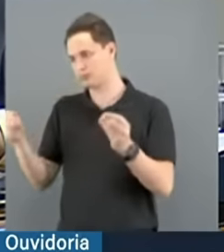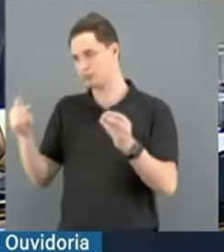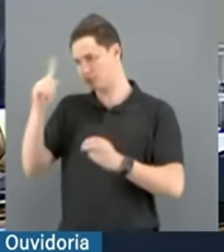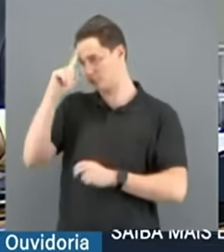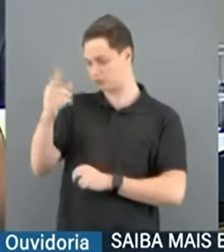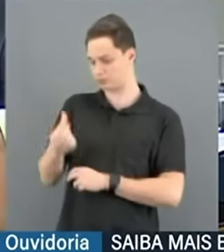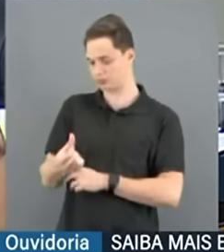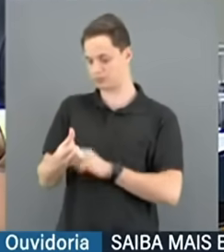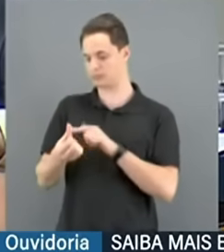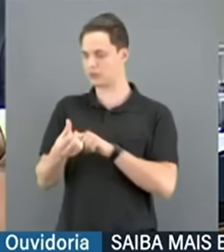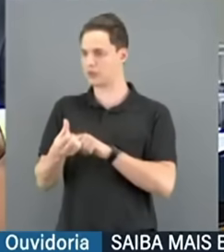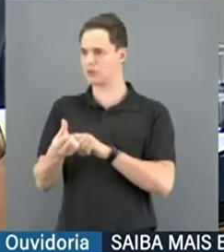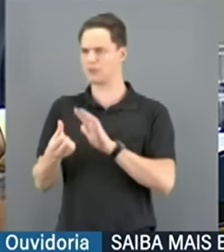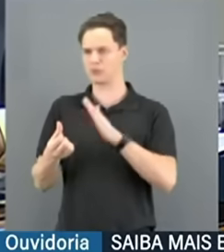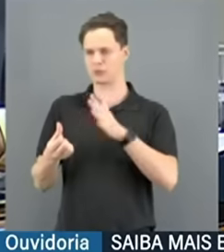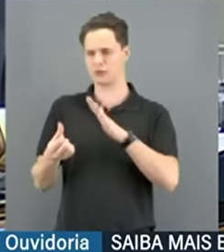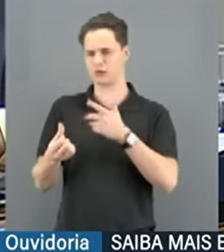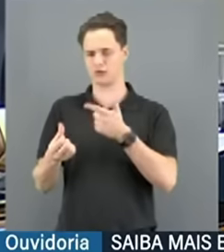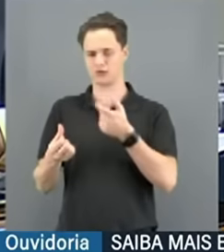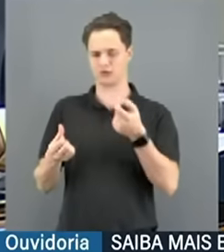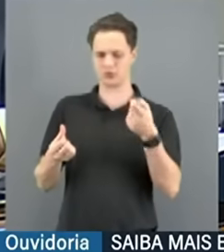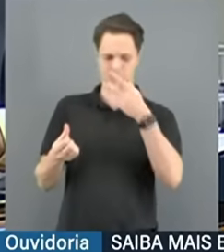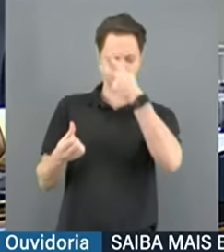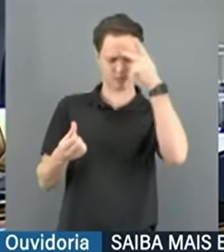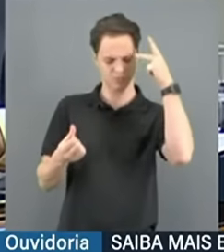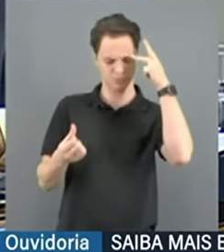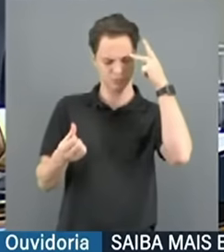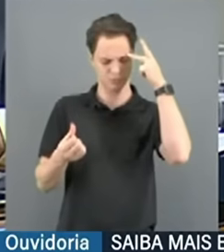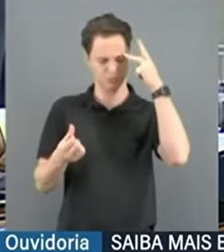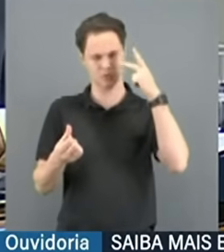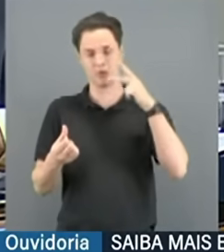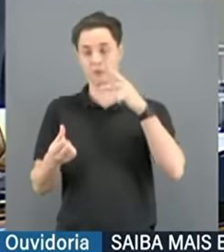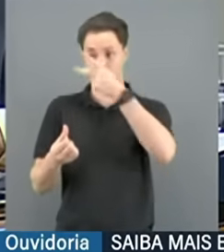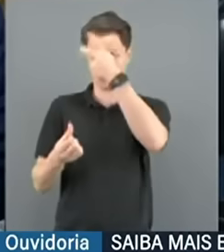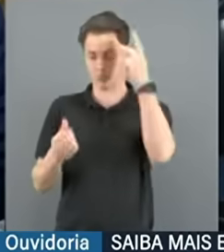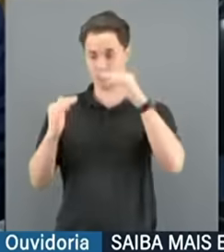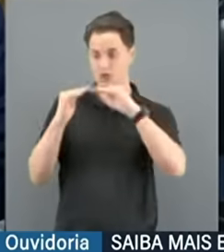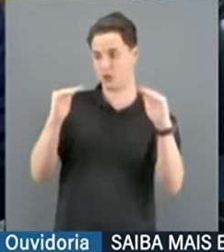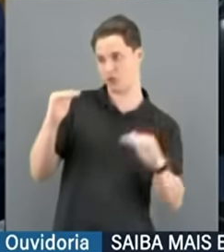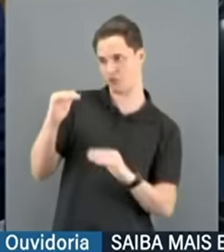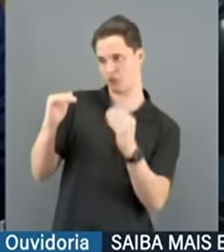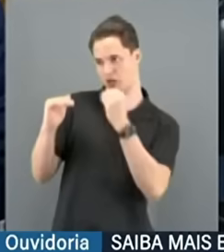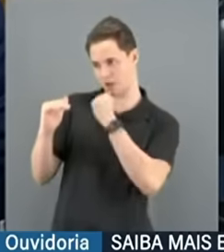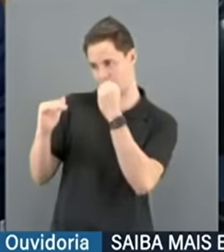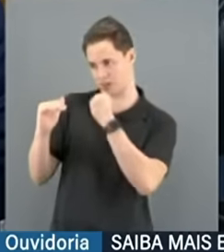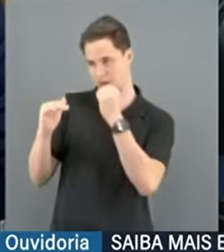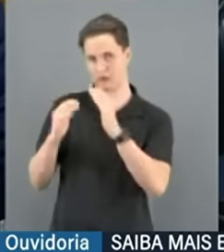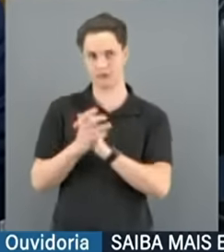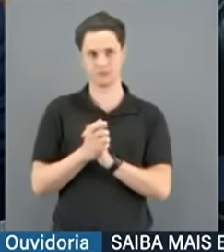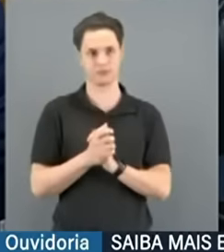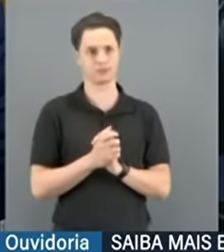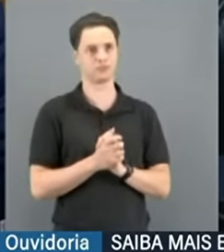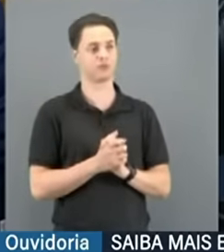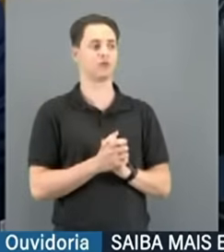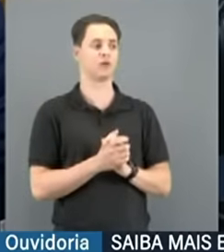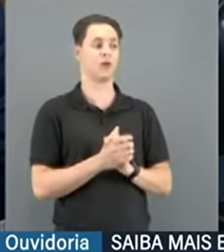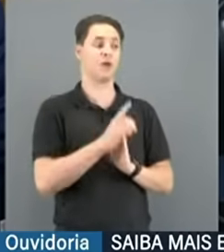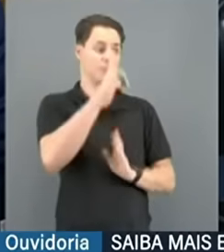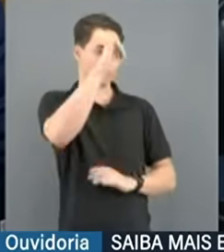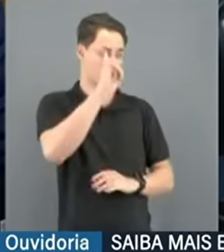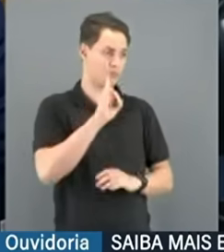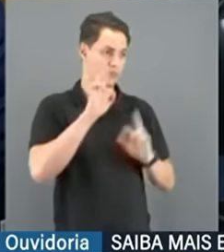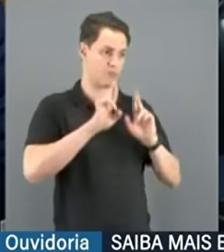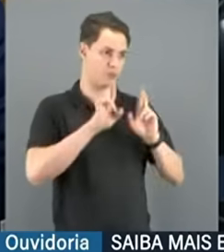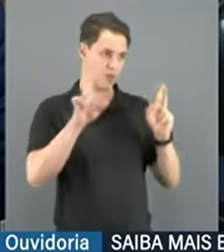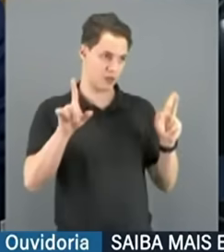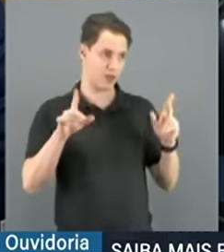6, estava com cerca de 200 pessoas, que eram pessoas em situação de vulnerabilidade. Perfil completamente diferente das manifestações da